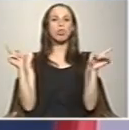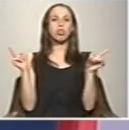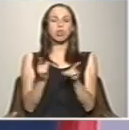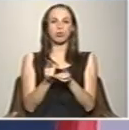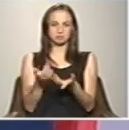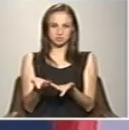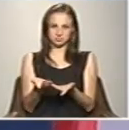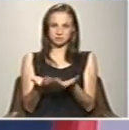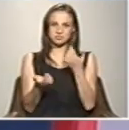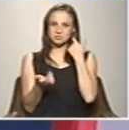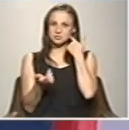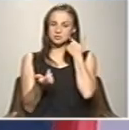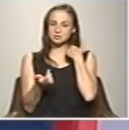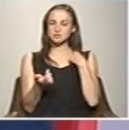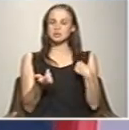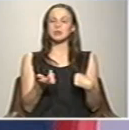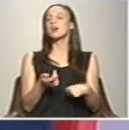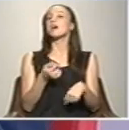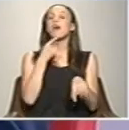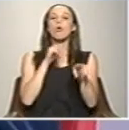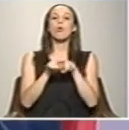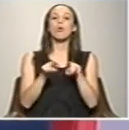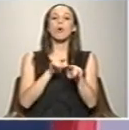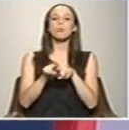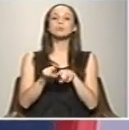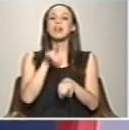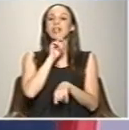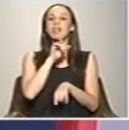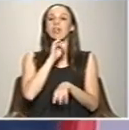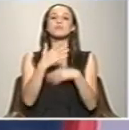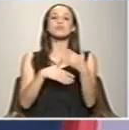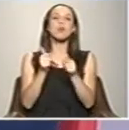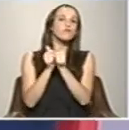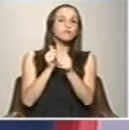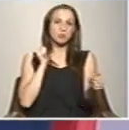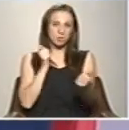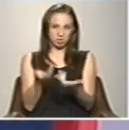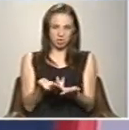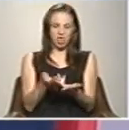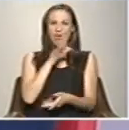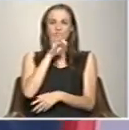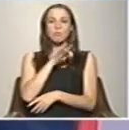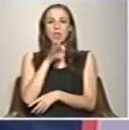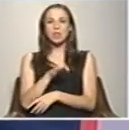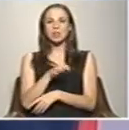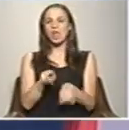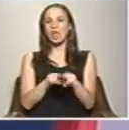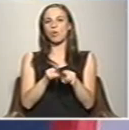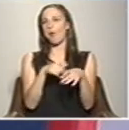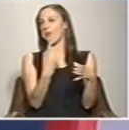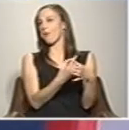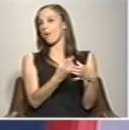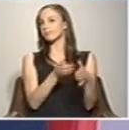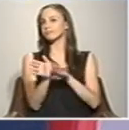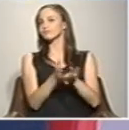nuclear, aquilo que se chamam as políticas de crowding out, ou seja, da família nuclear isolada dos